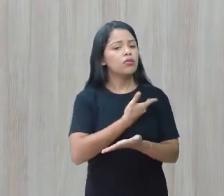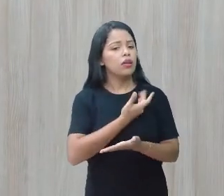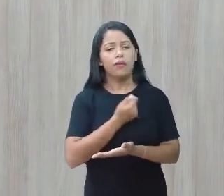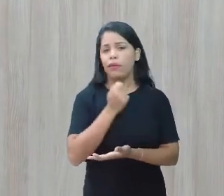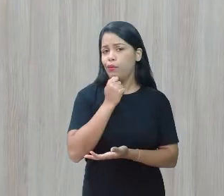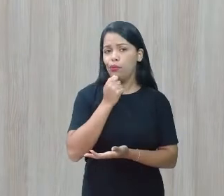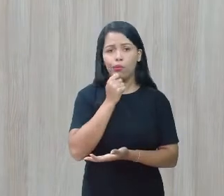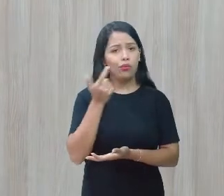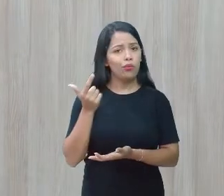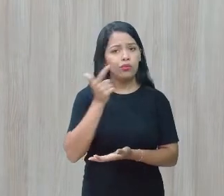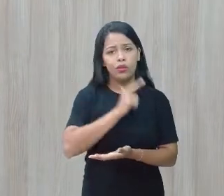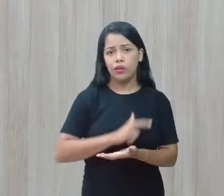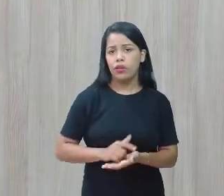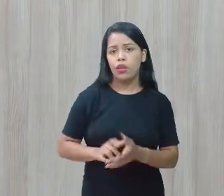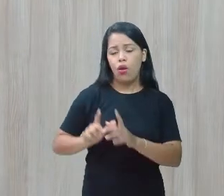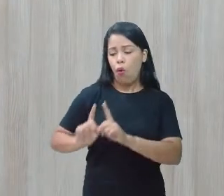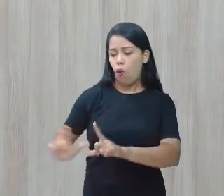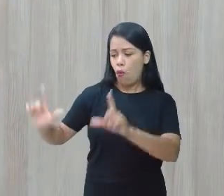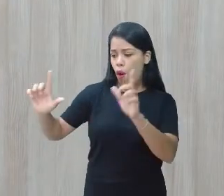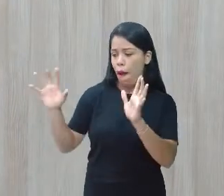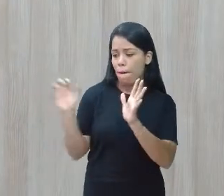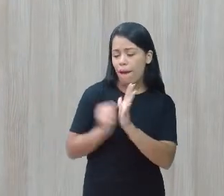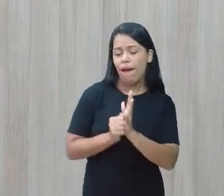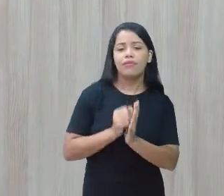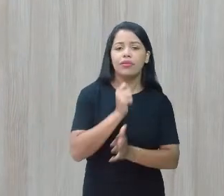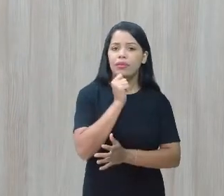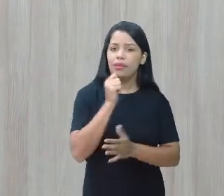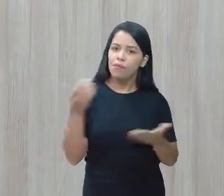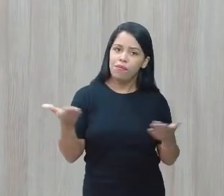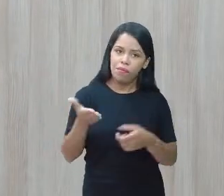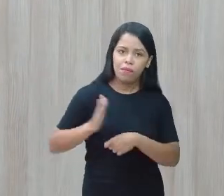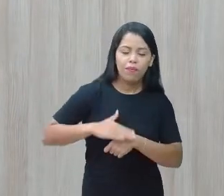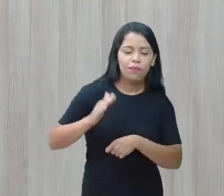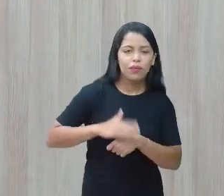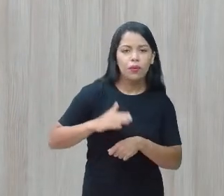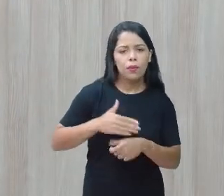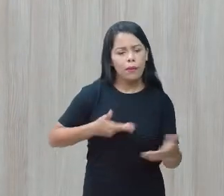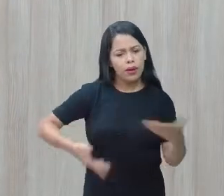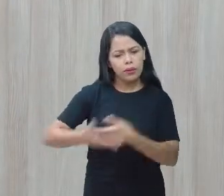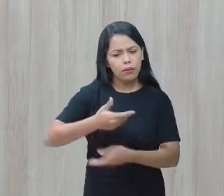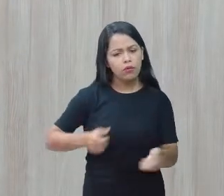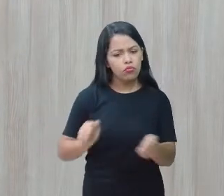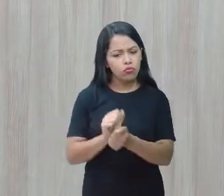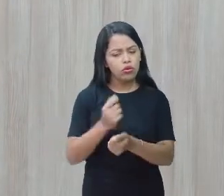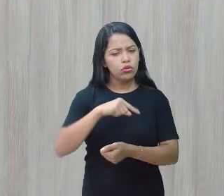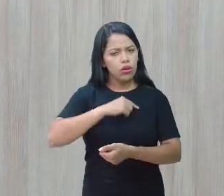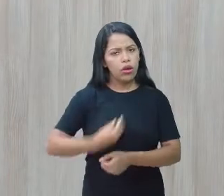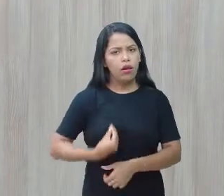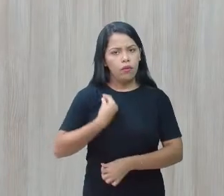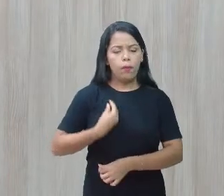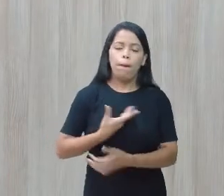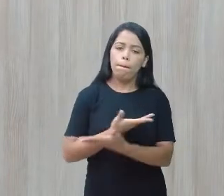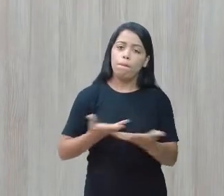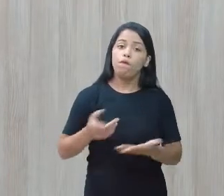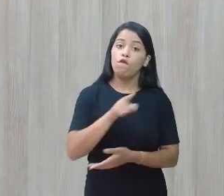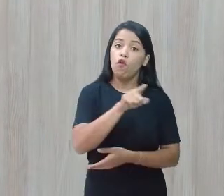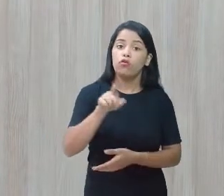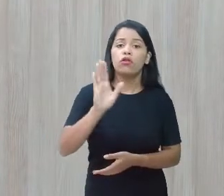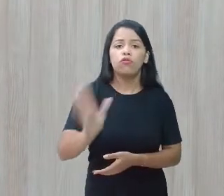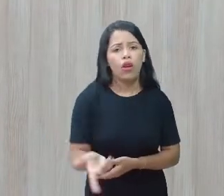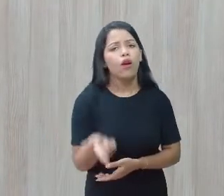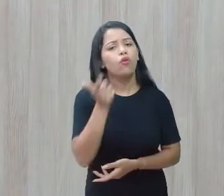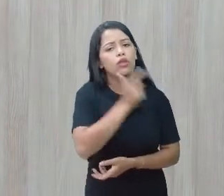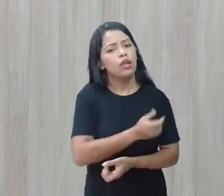baixar aí o QR Code e estar nesse momento e participar deste momento ao vivo. Para vocês que já conseguiram, que